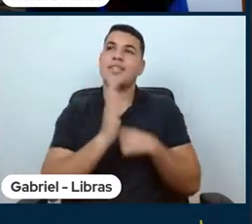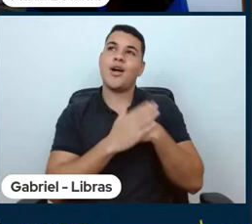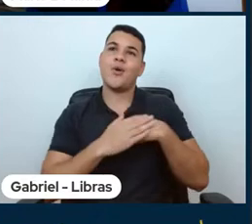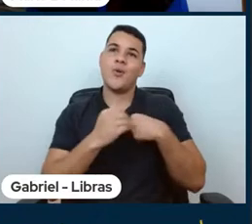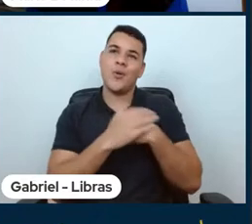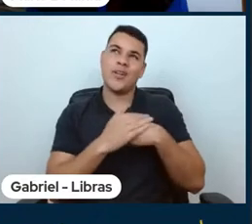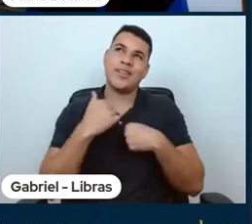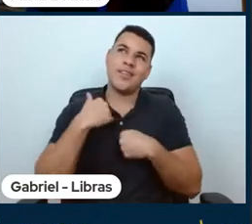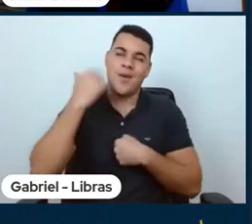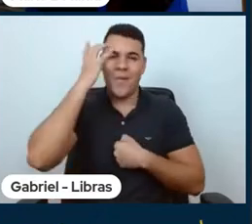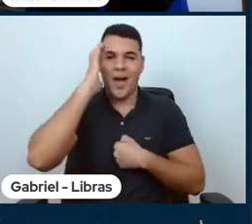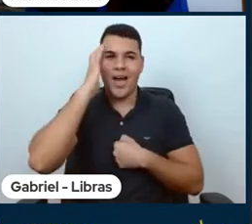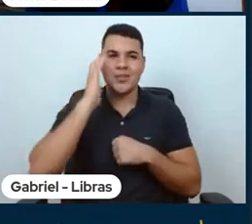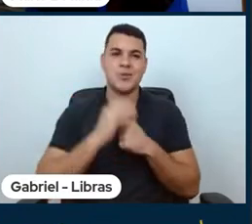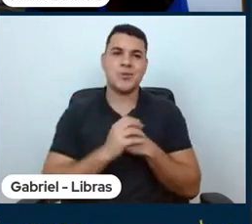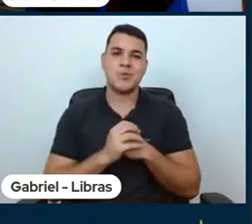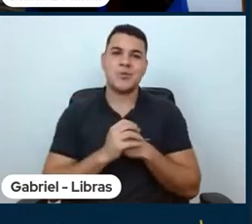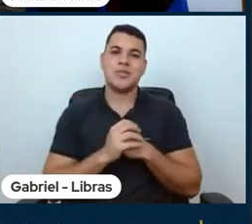e mais